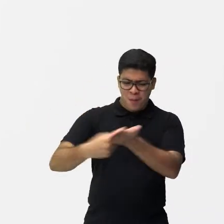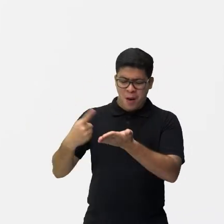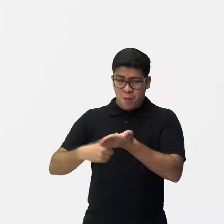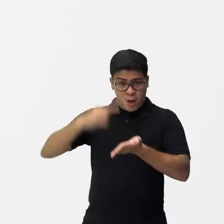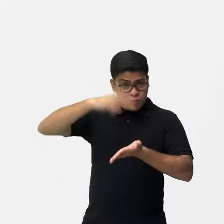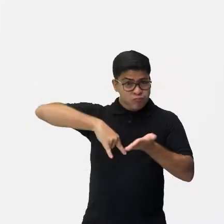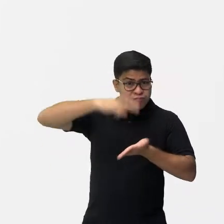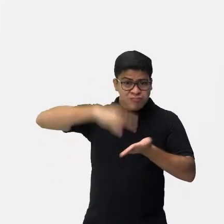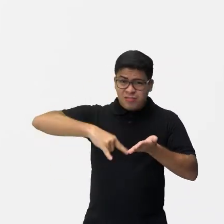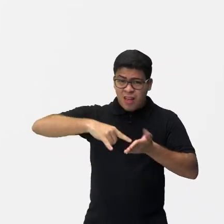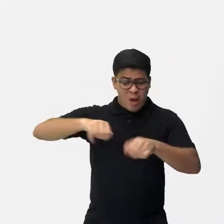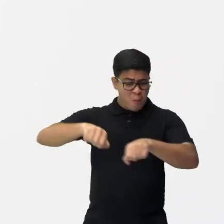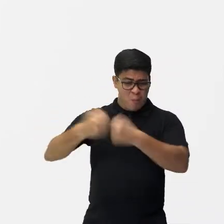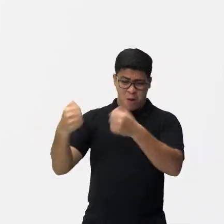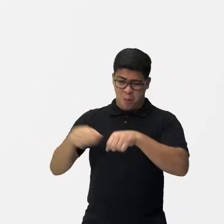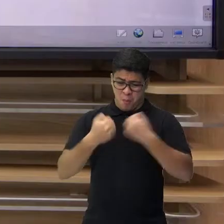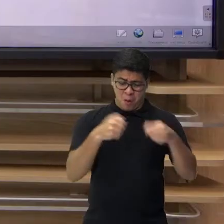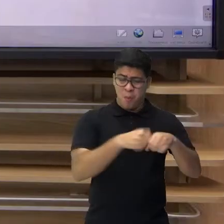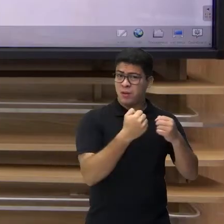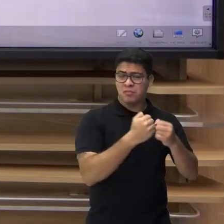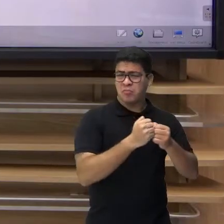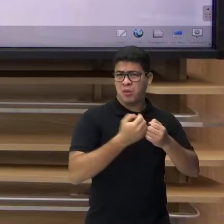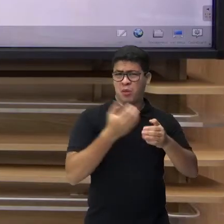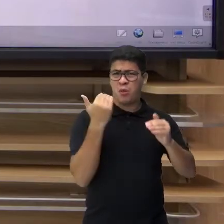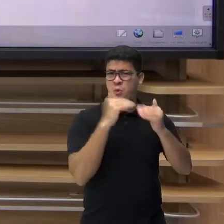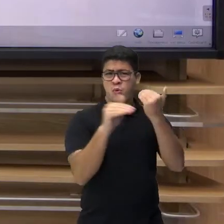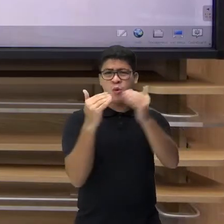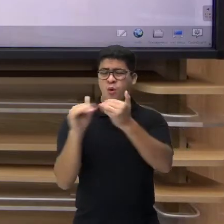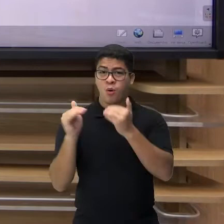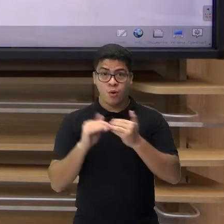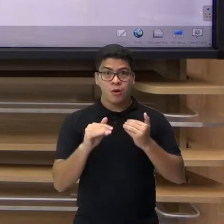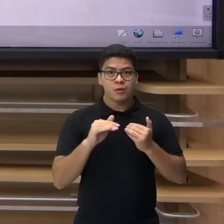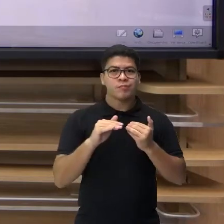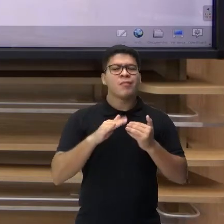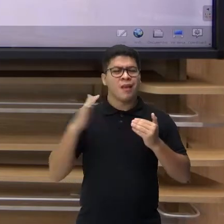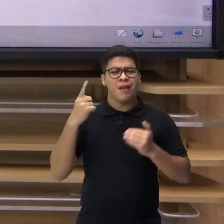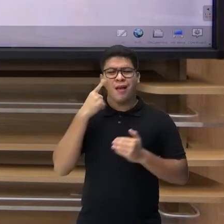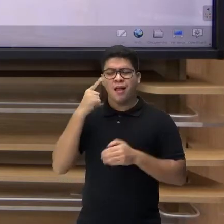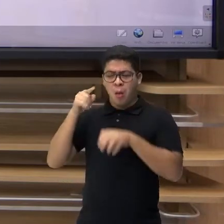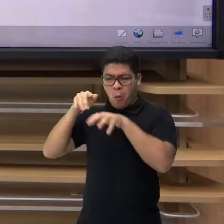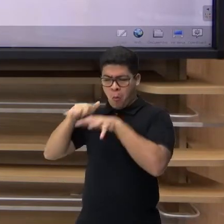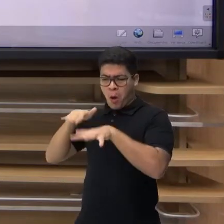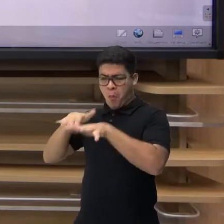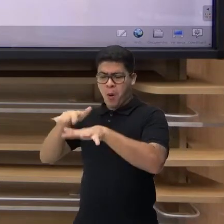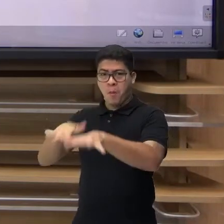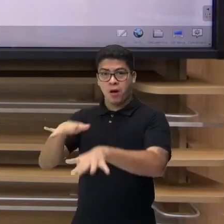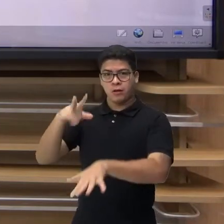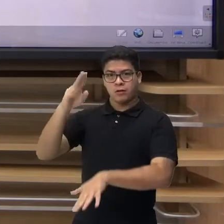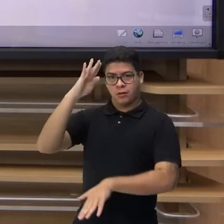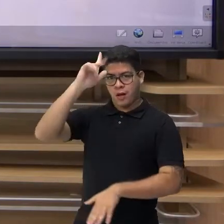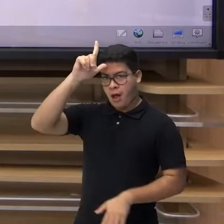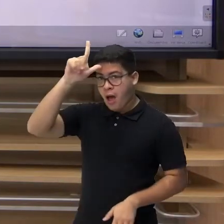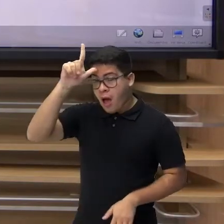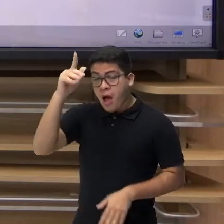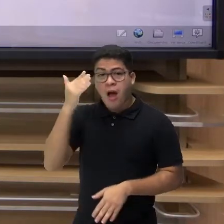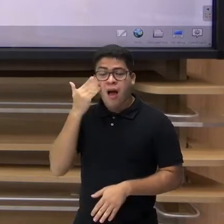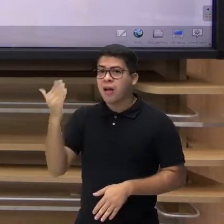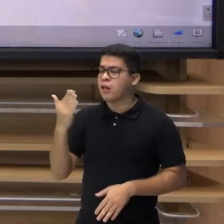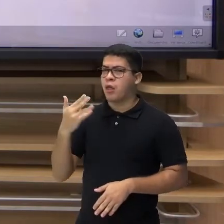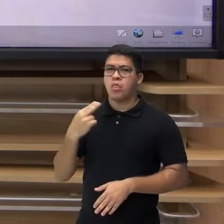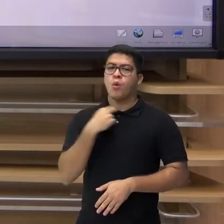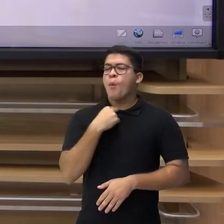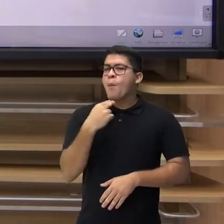Professora Isabel, que acordos foram esses? A gente lembra que o exército alemão estava limitado, que eles não podiam se armar,